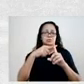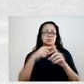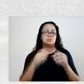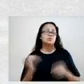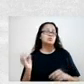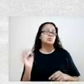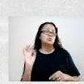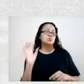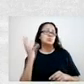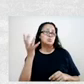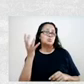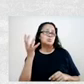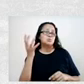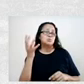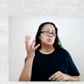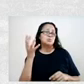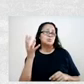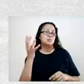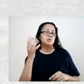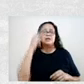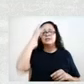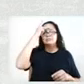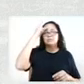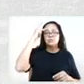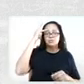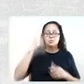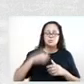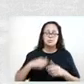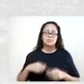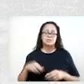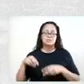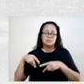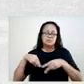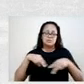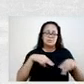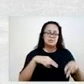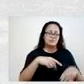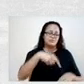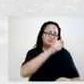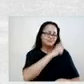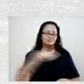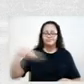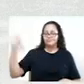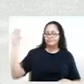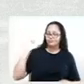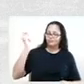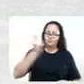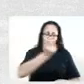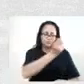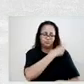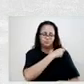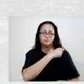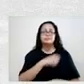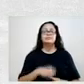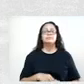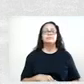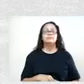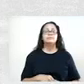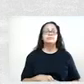história. Seus membros percorriam as cidades e se autoflagelavam, né? Então eles se chicoteavam,